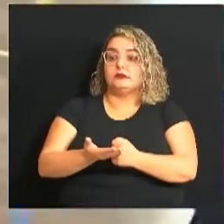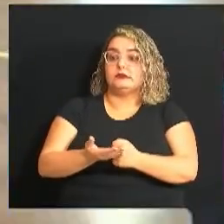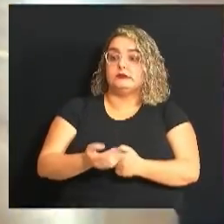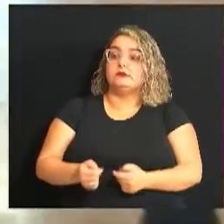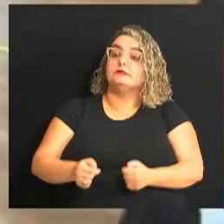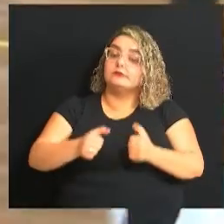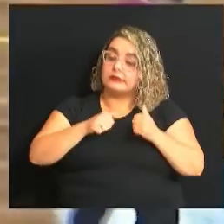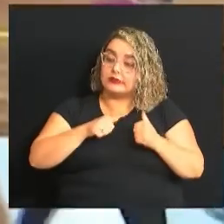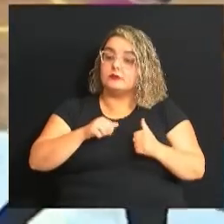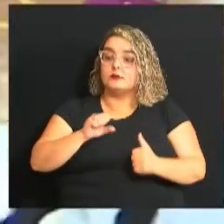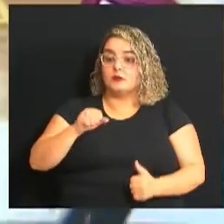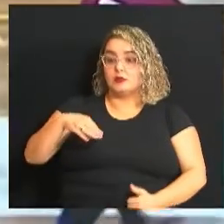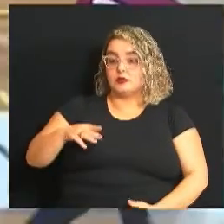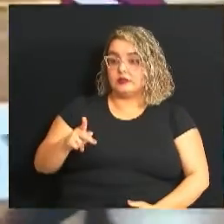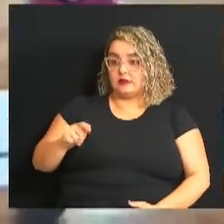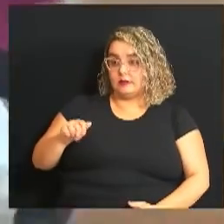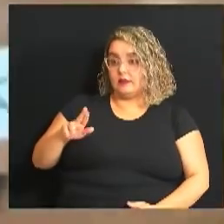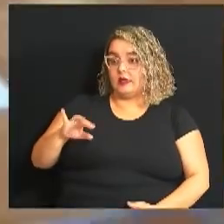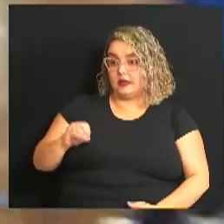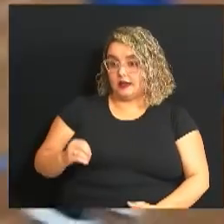para o Sampaio Basquete por